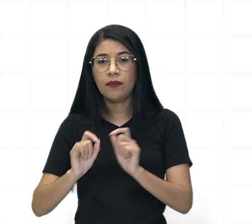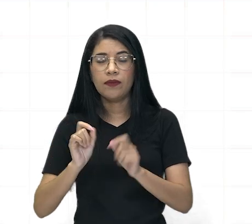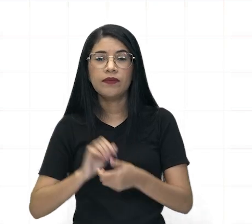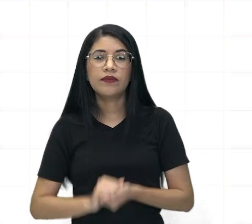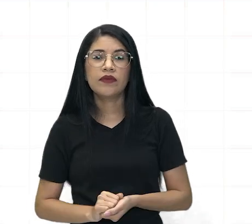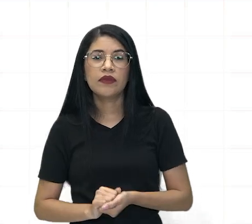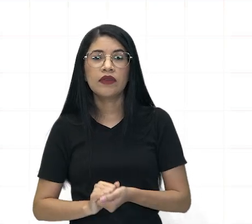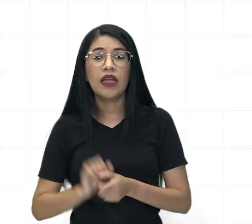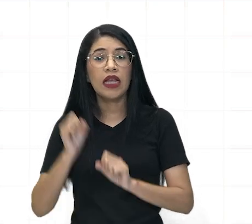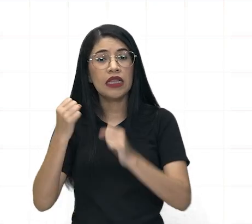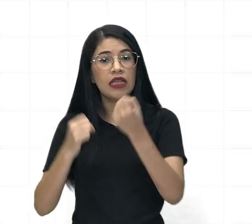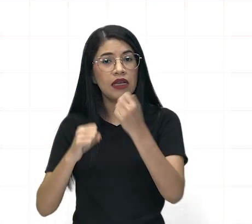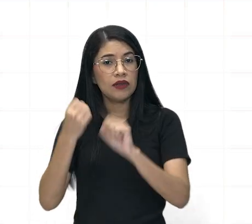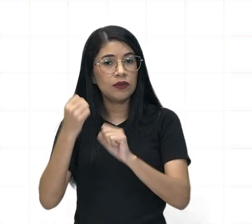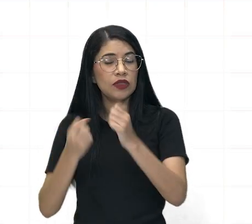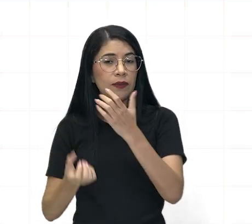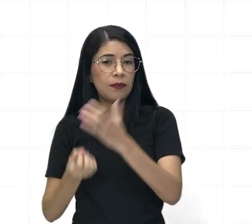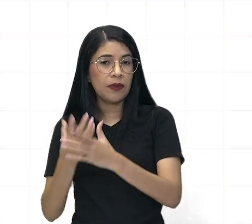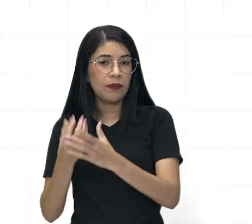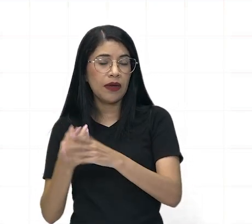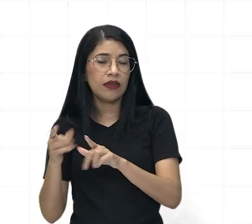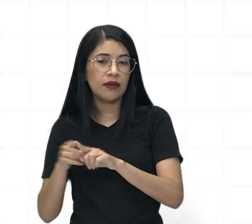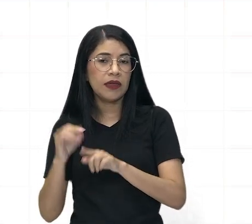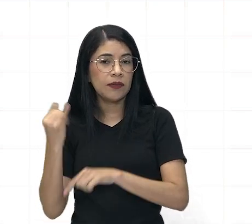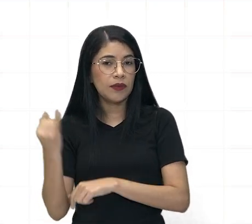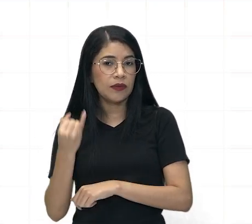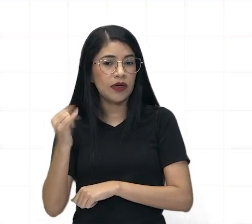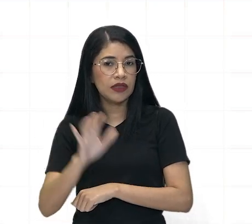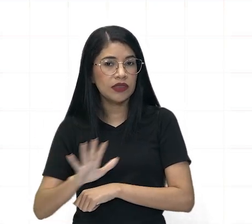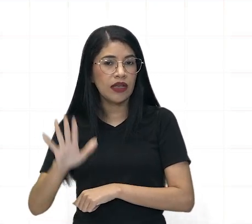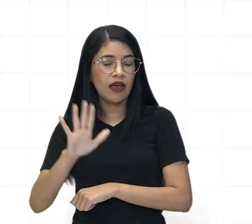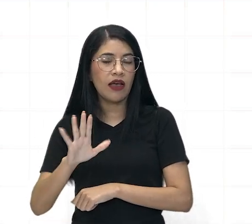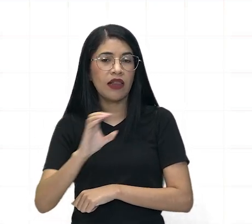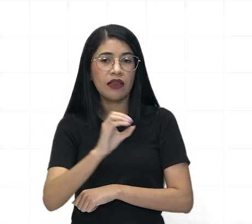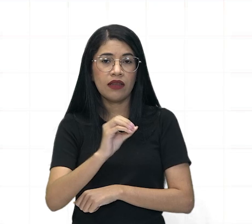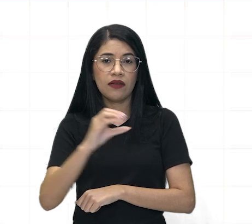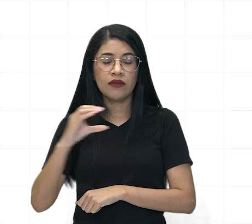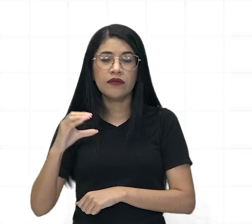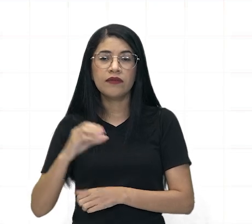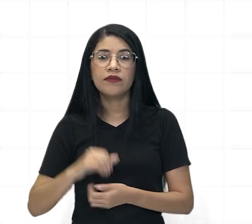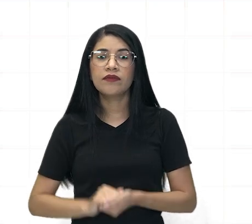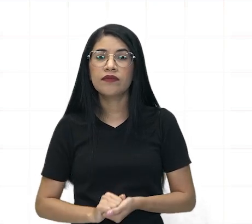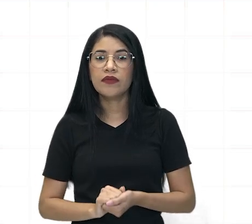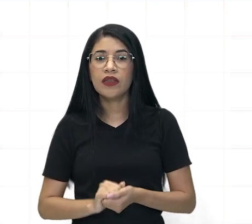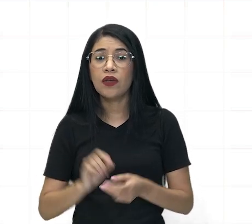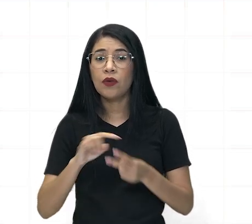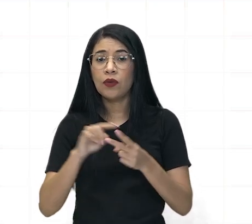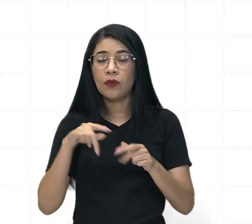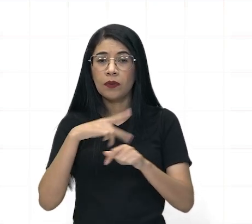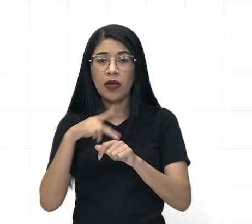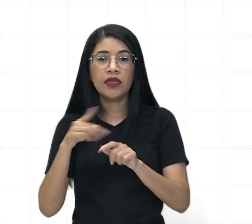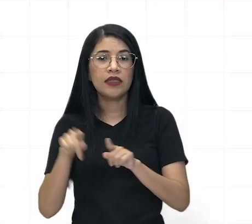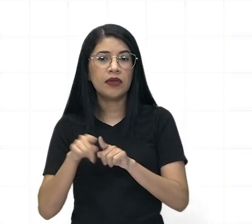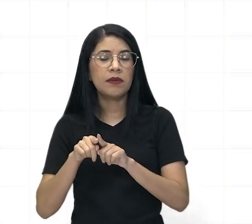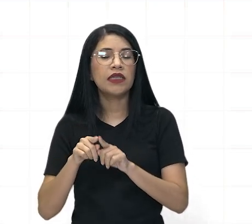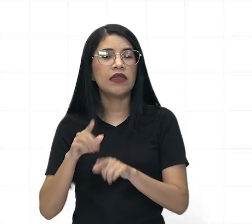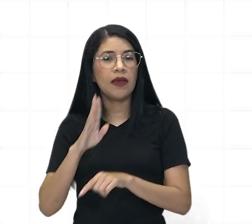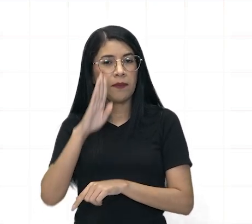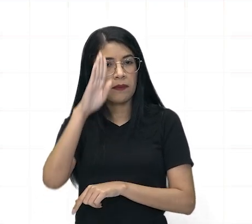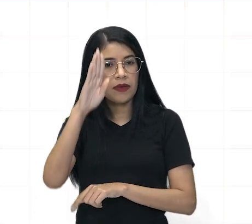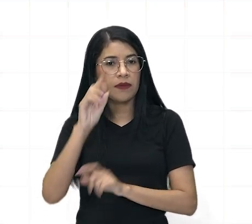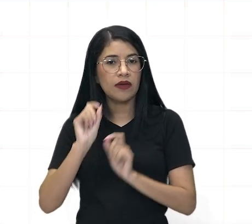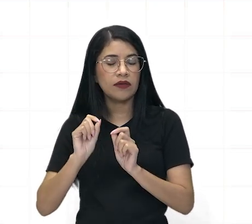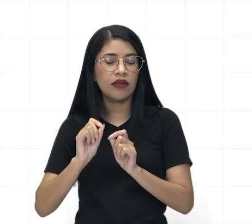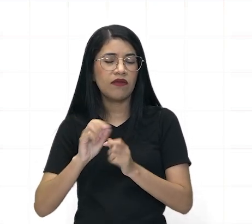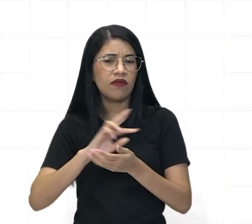é importante naquela região ali da Oceania. A Austrália e a Nova Zelândia possuem indústrias manufatureiras